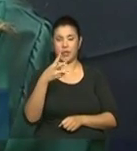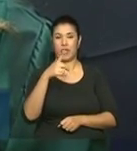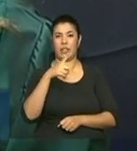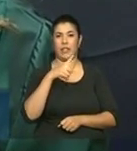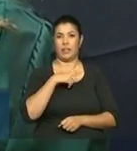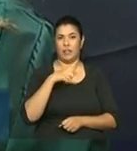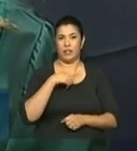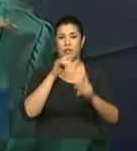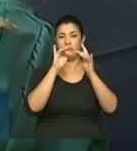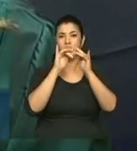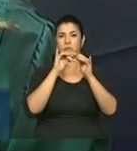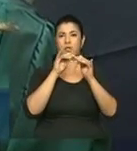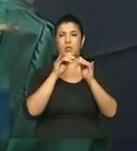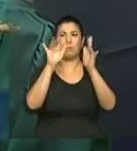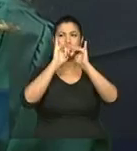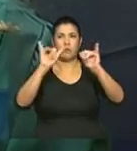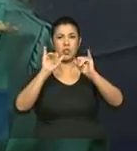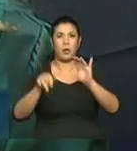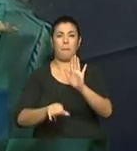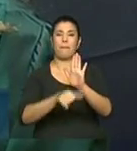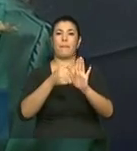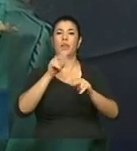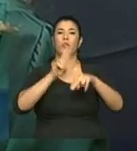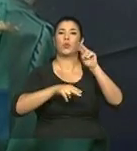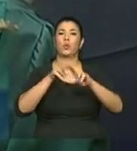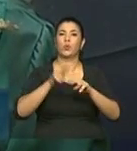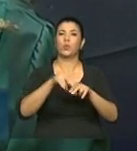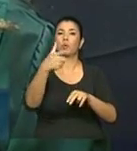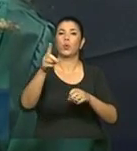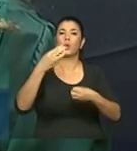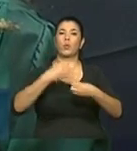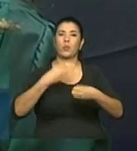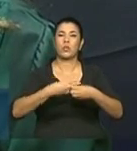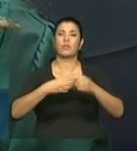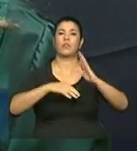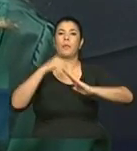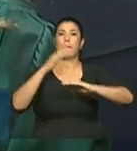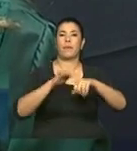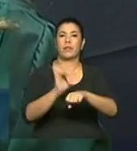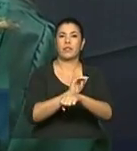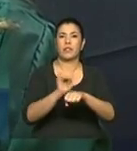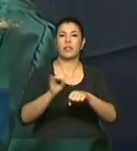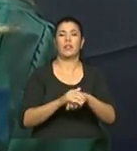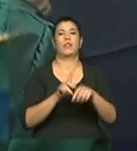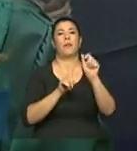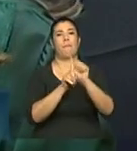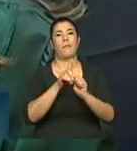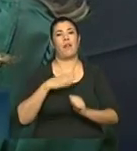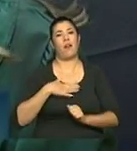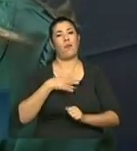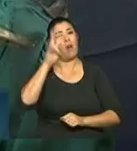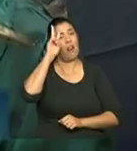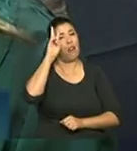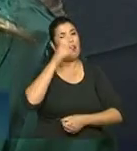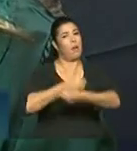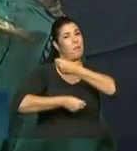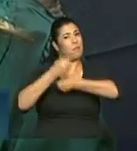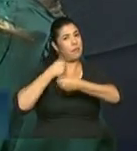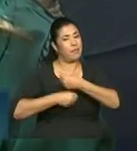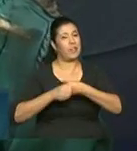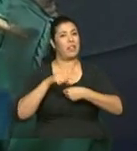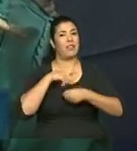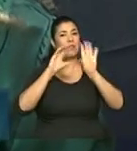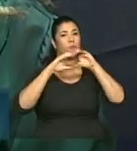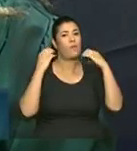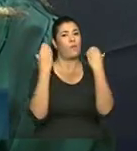apesar de ter sido lançada em junho, grande parte dos municípios fez em agosto, porque o calendário escolar foi modificado pela Copa do Mundo.